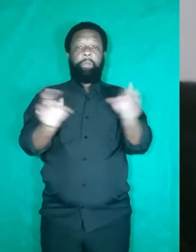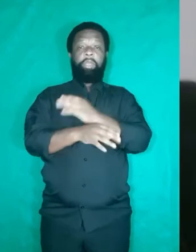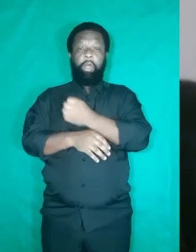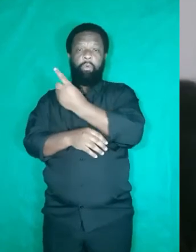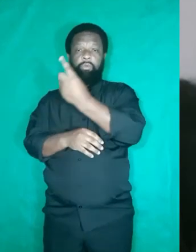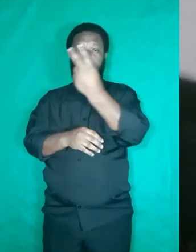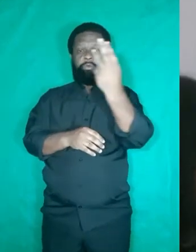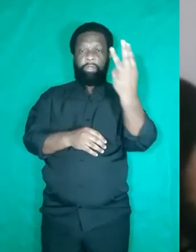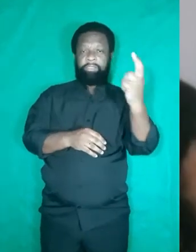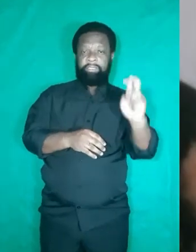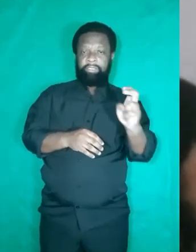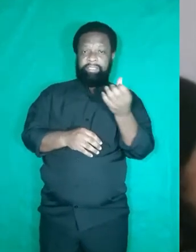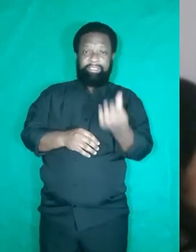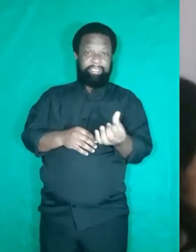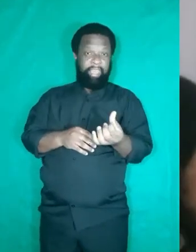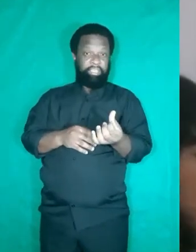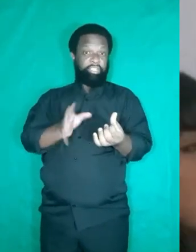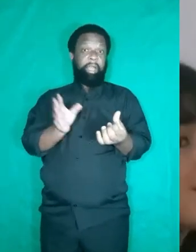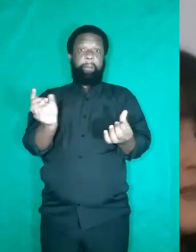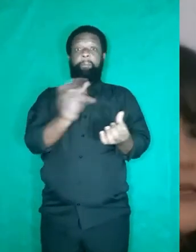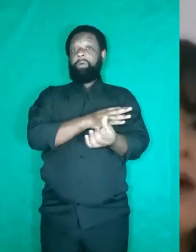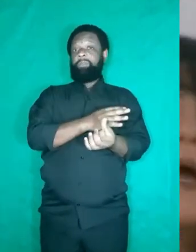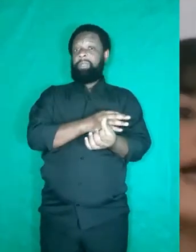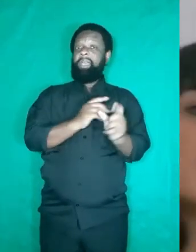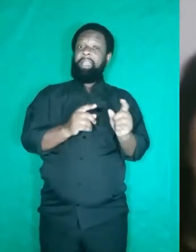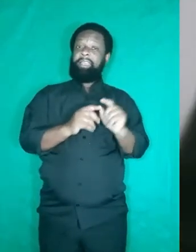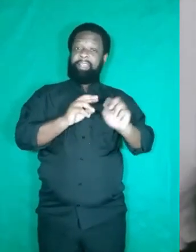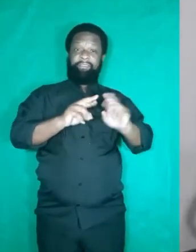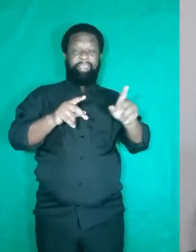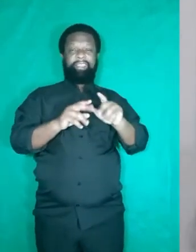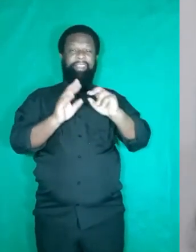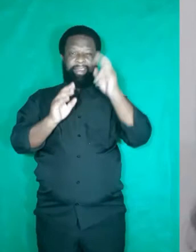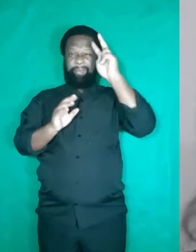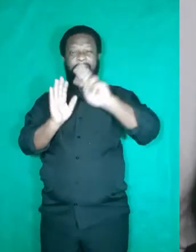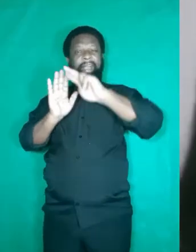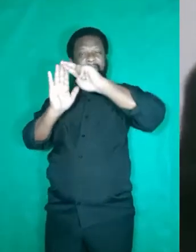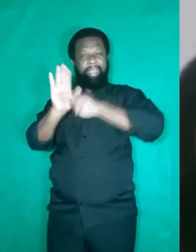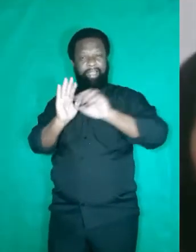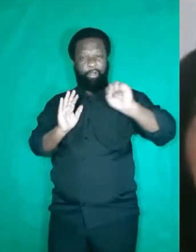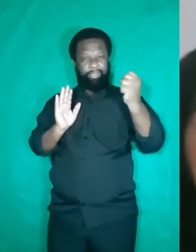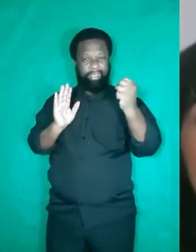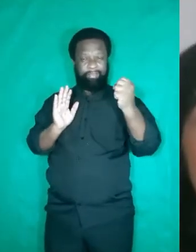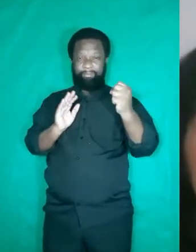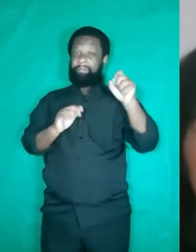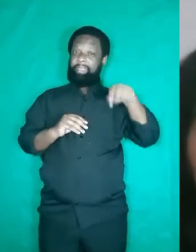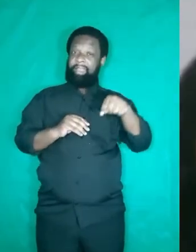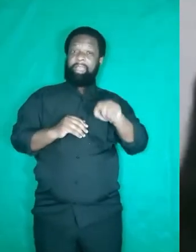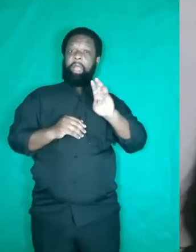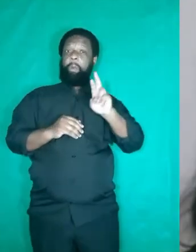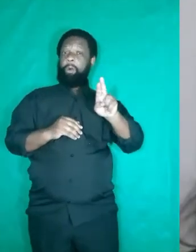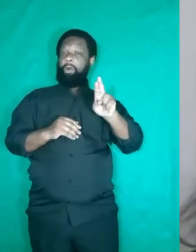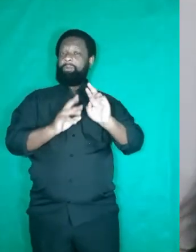2, 3, 4, 5, 6 elétrons. Ele é uma exceção à regra do octeto. Isso vocês podem se deparar